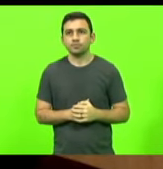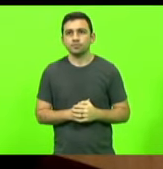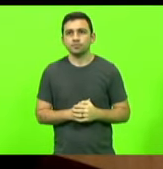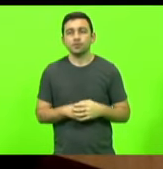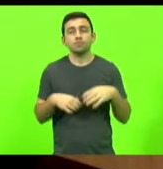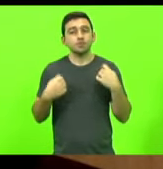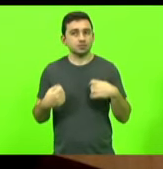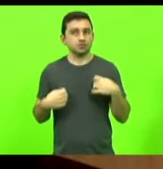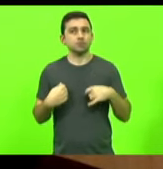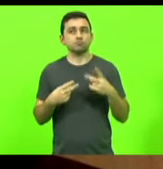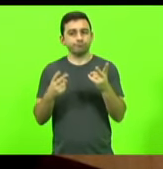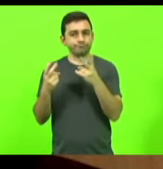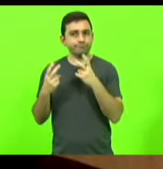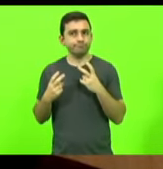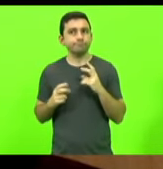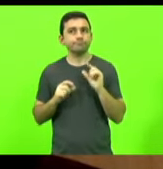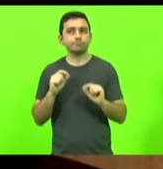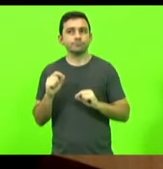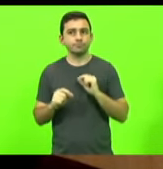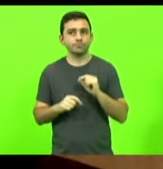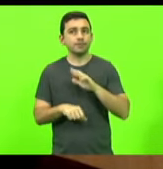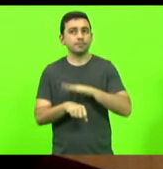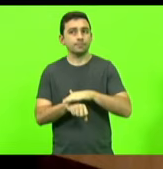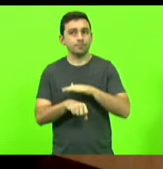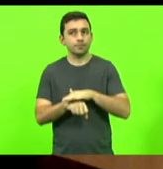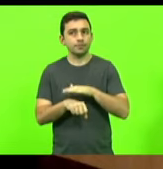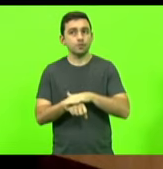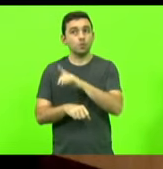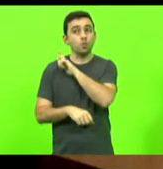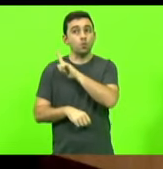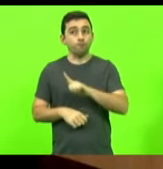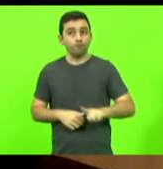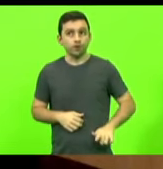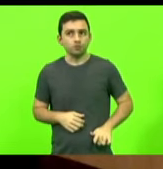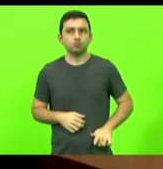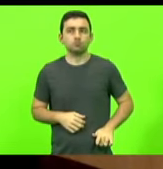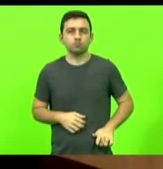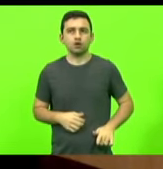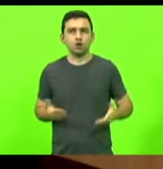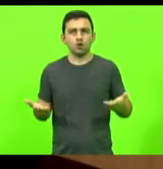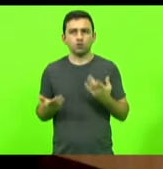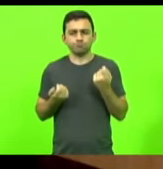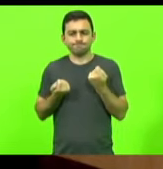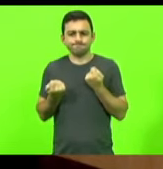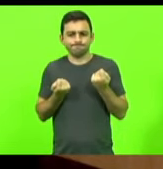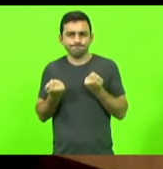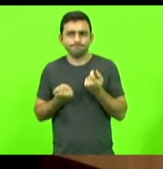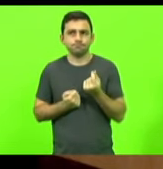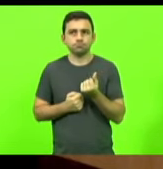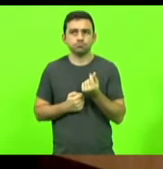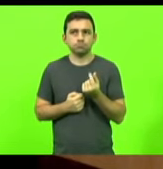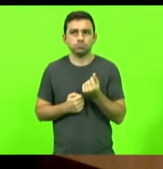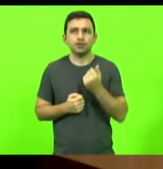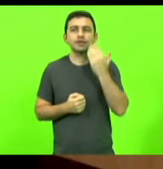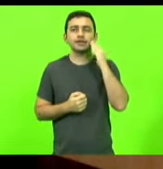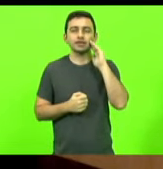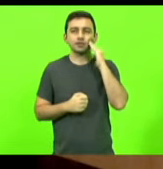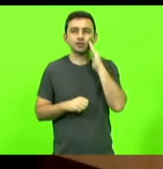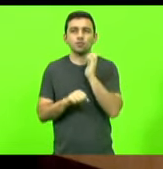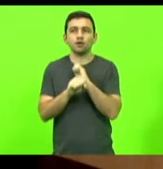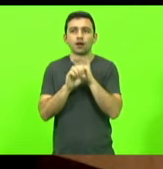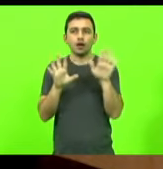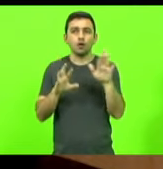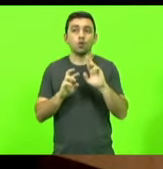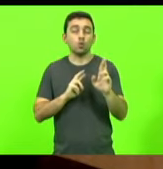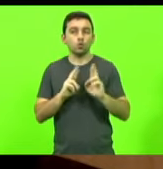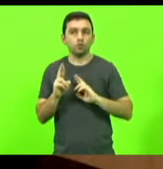levar em consideração é o gesto de um governo que economizou recursos e que entendeu que a